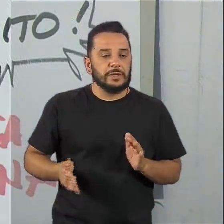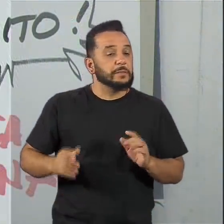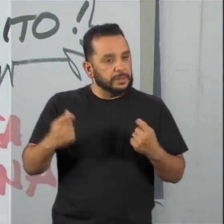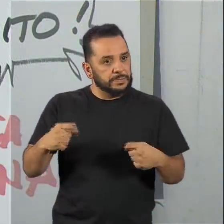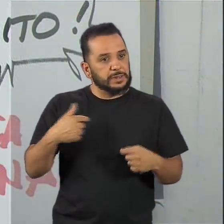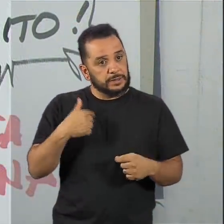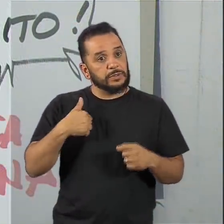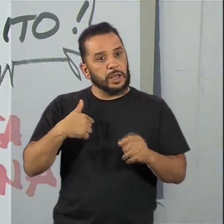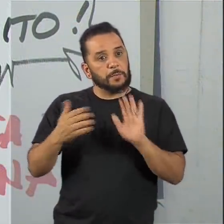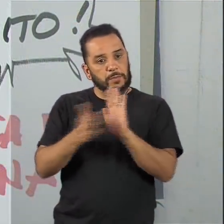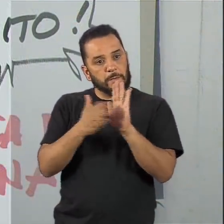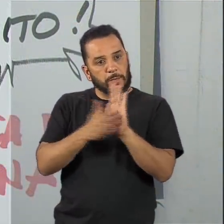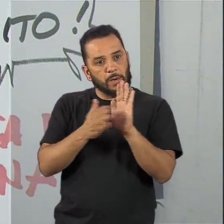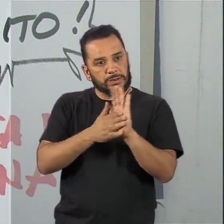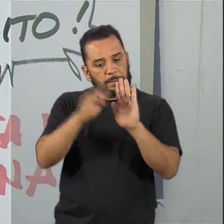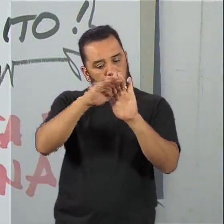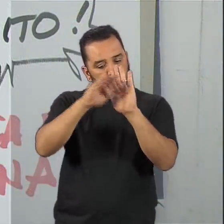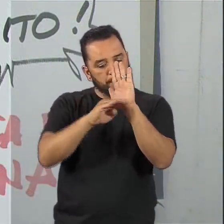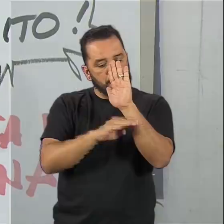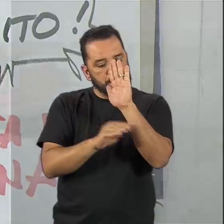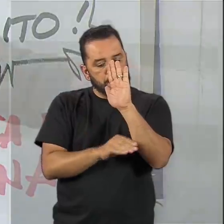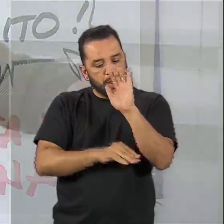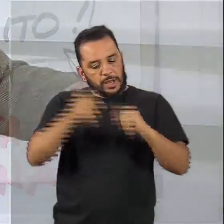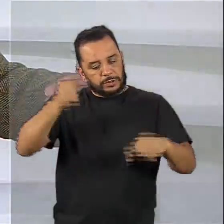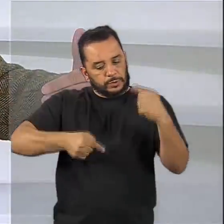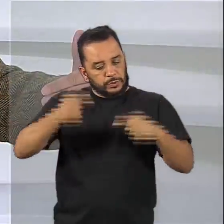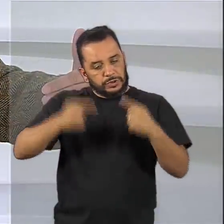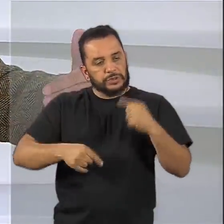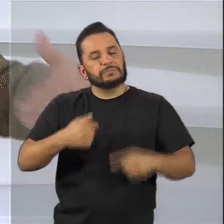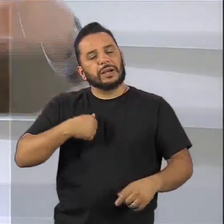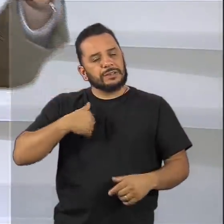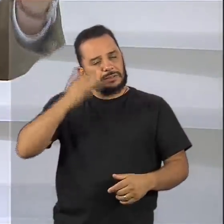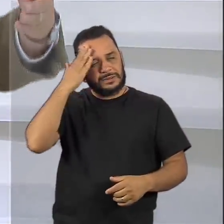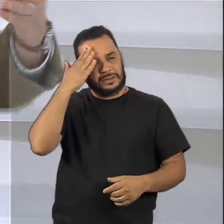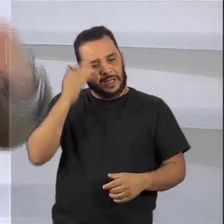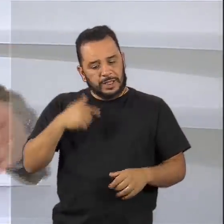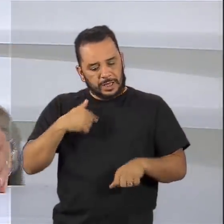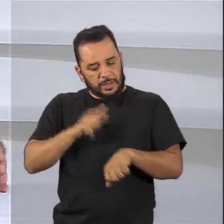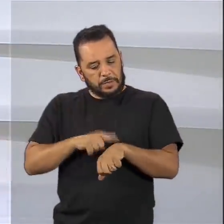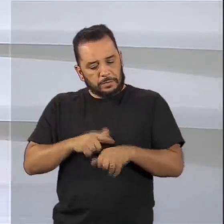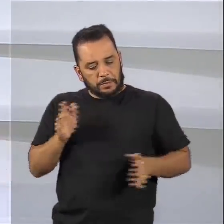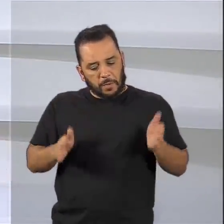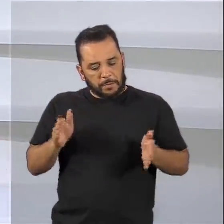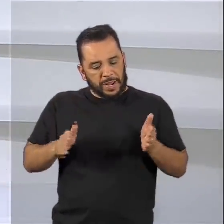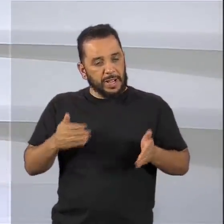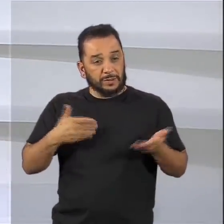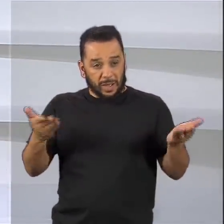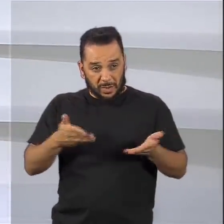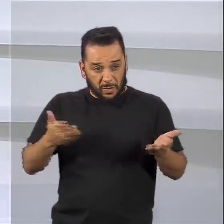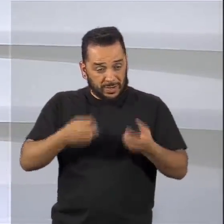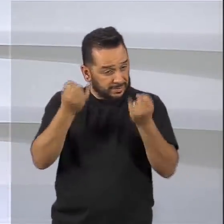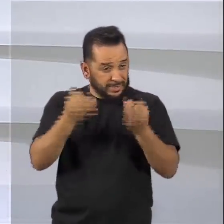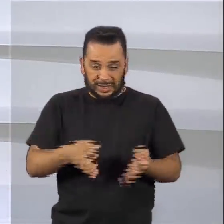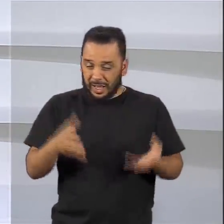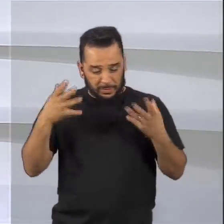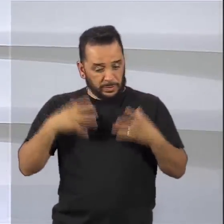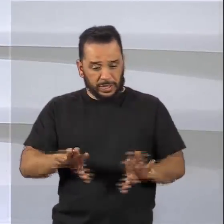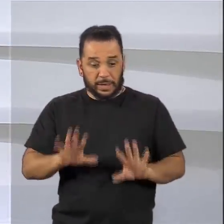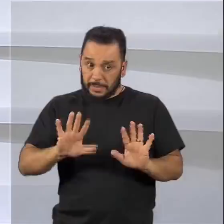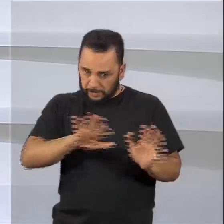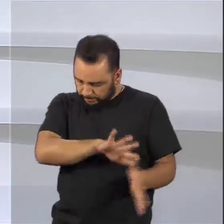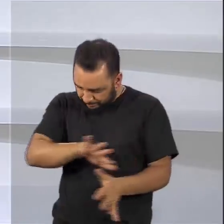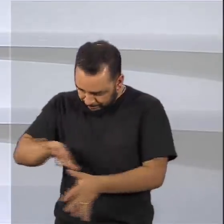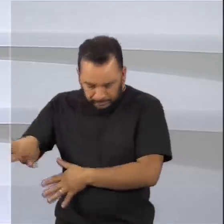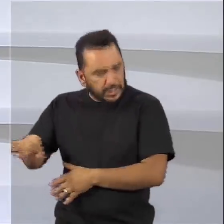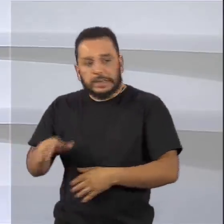de colocar. Agora, eu até entendo que nesse momento da jornada ninguém queira falar disso, mas falar sobre saúde, sobre segurança,